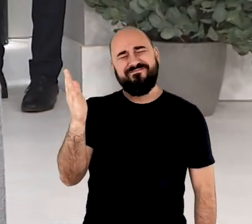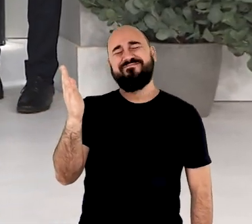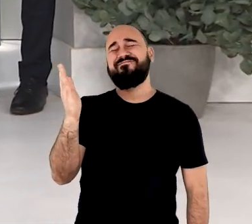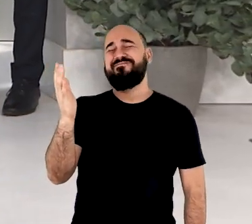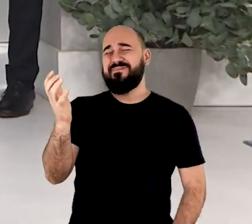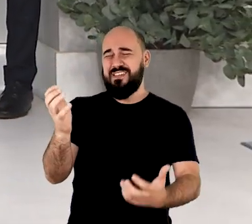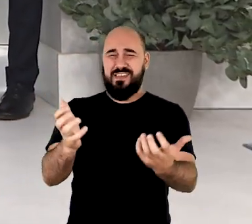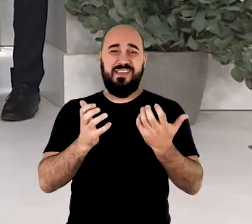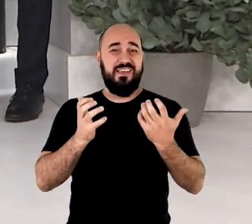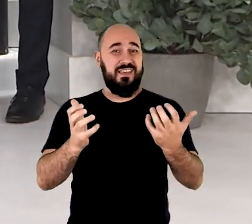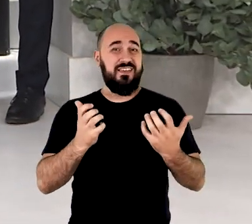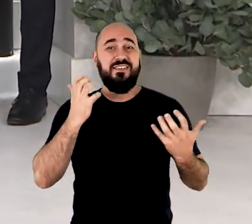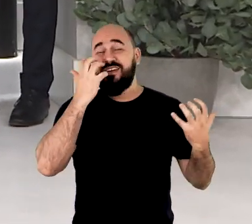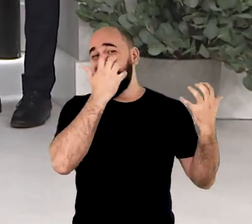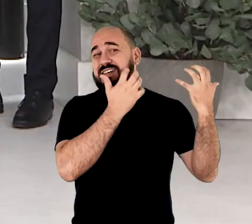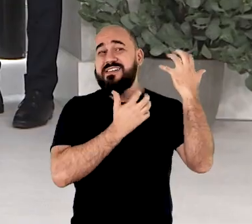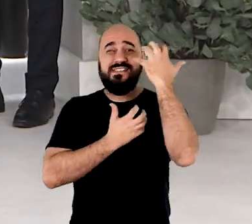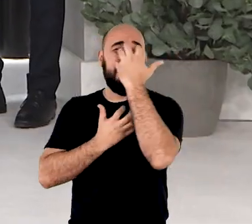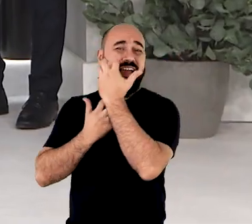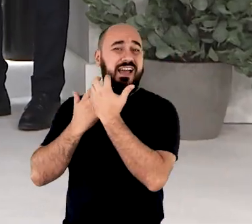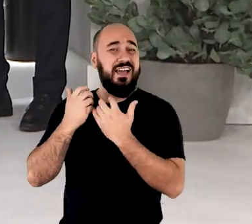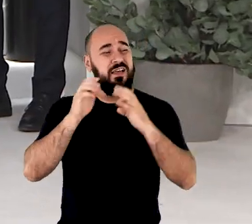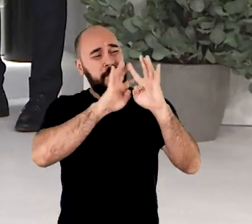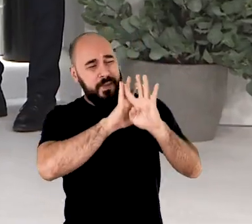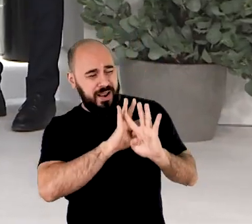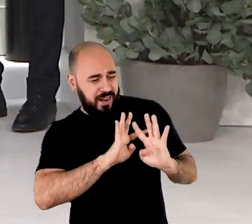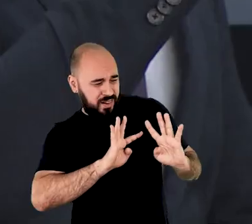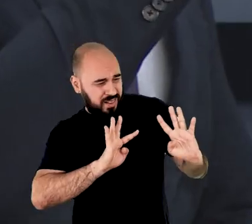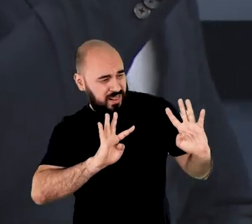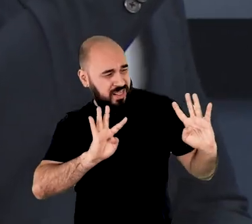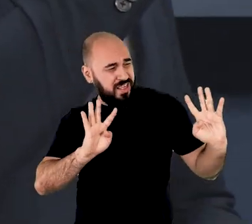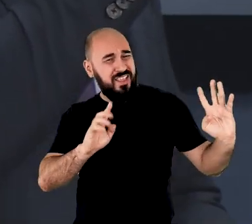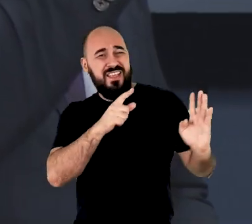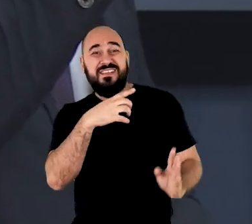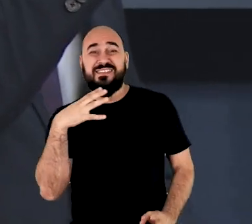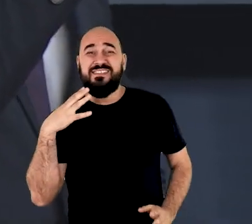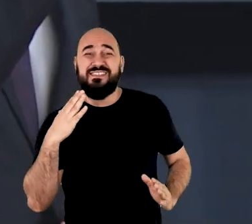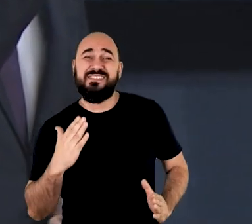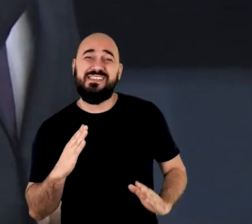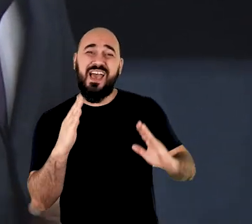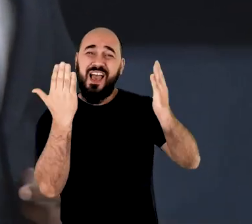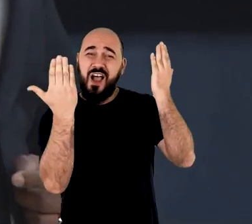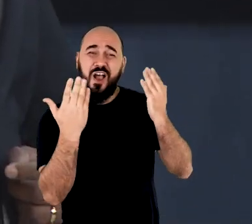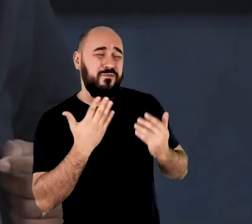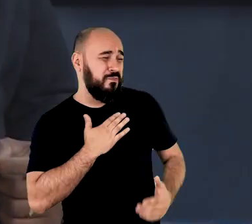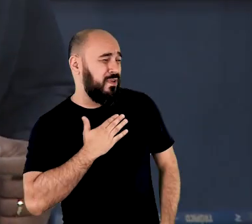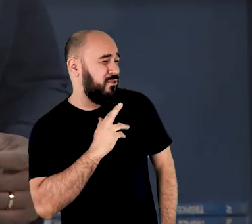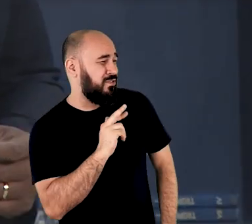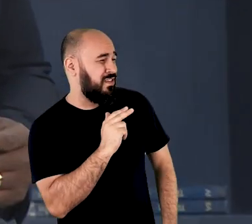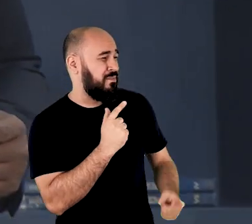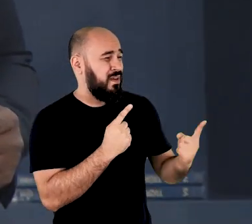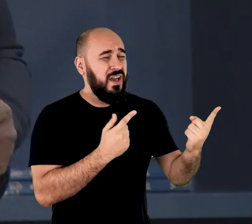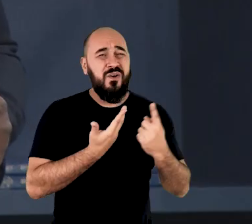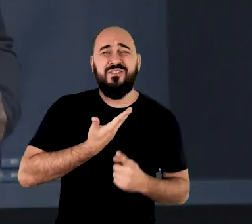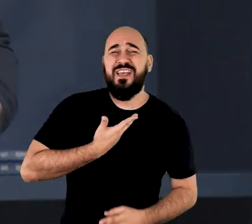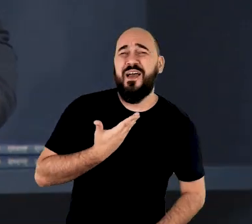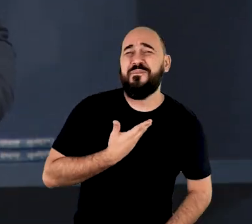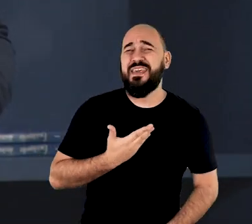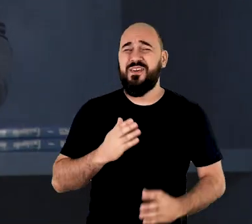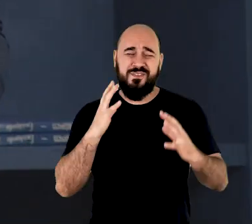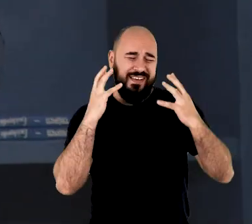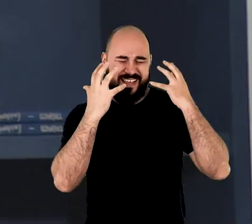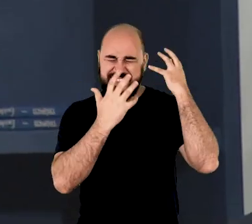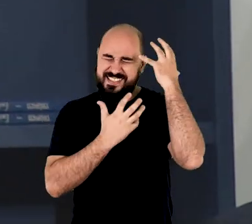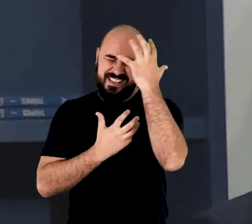Quero cantar no coral dos redimidos. Quero estar com os meus irmãos e amigos junto